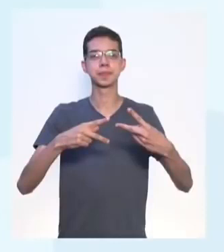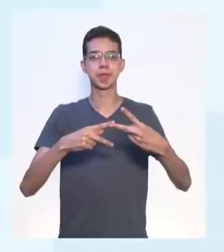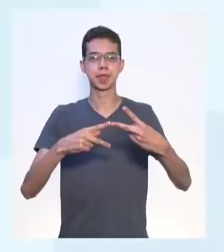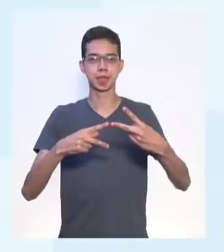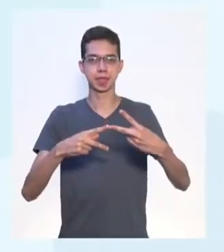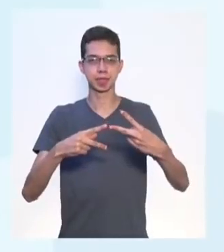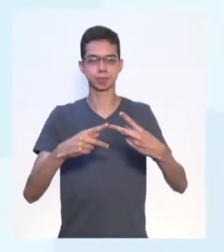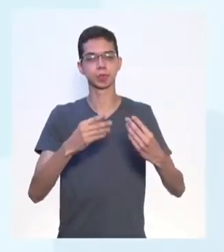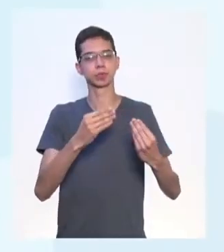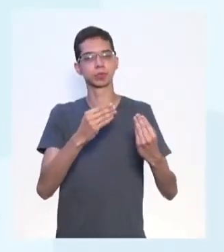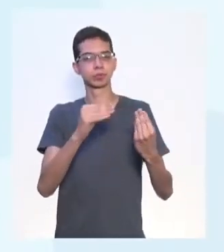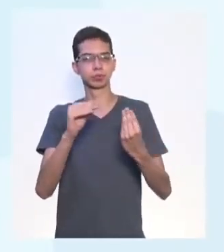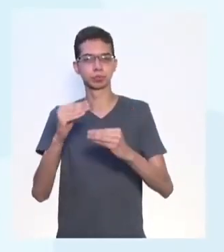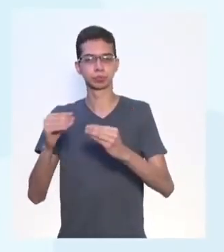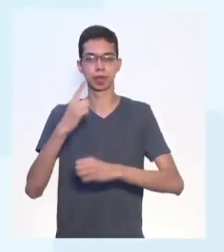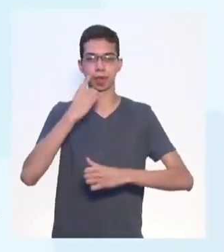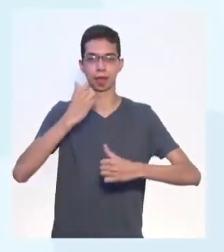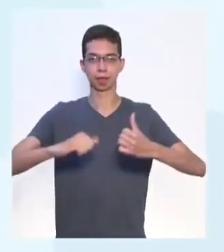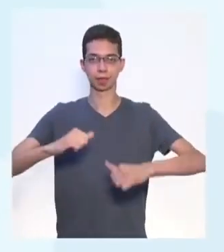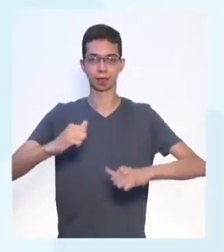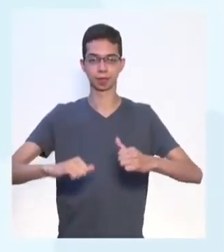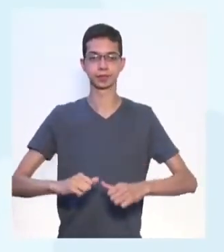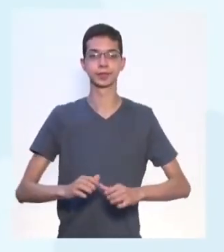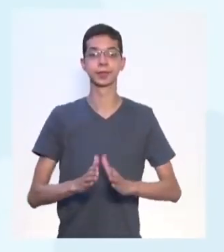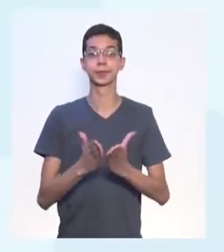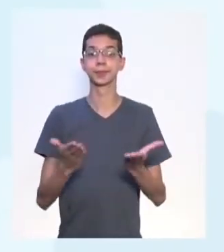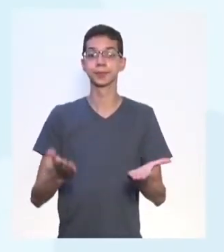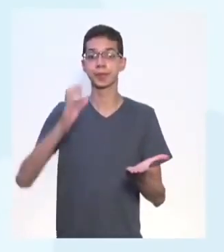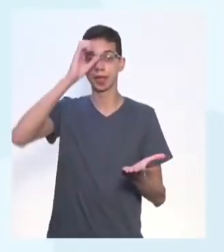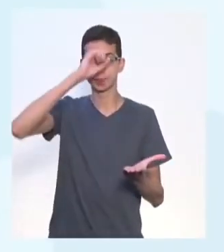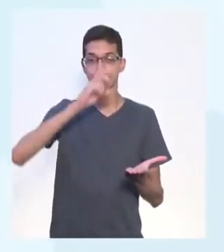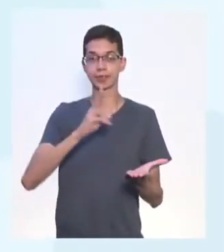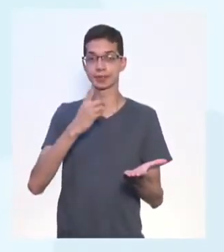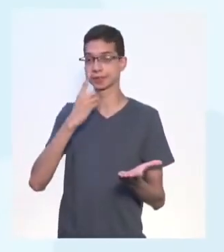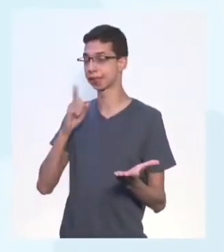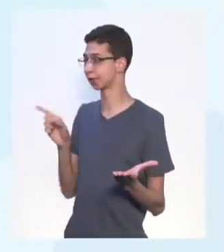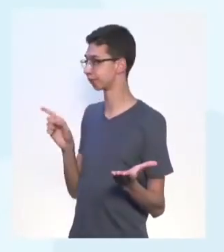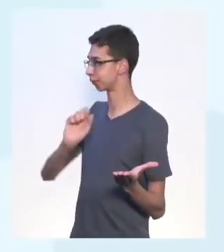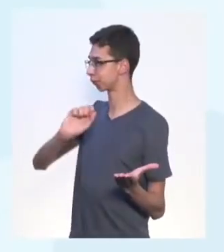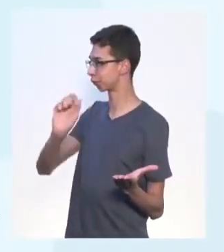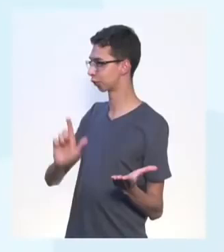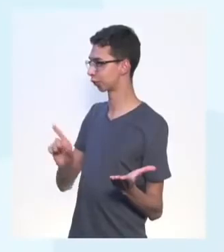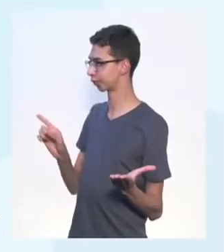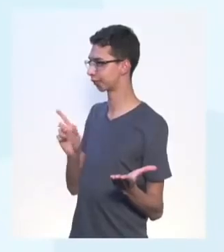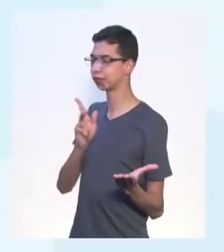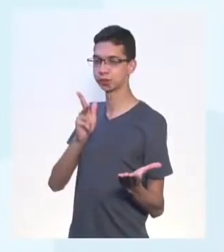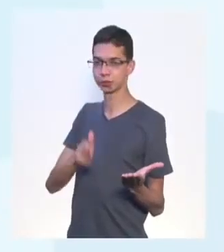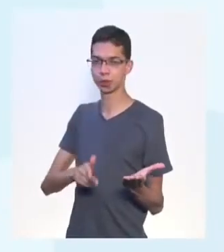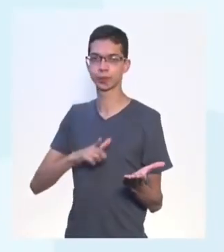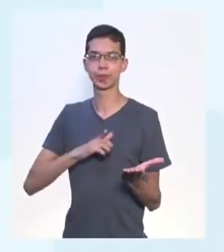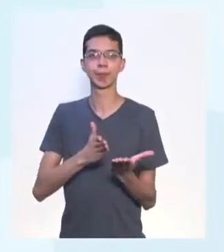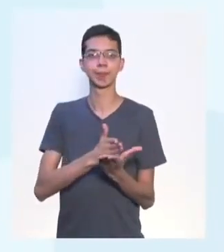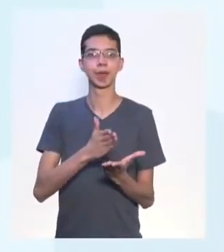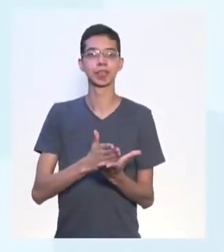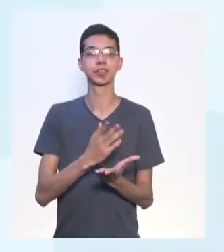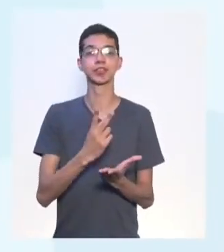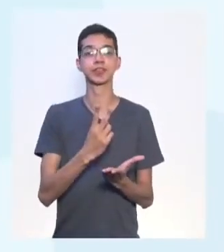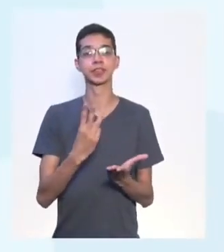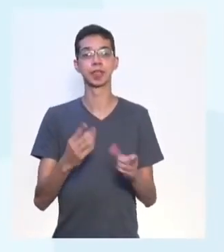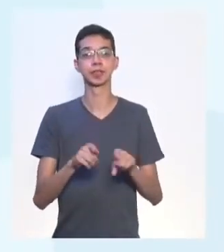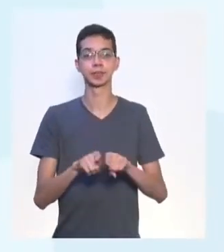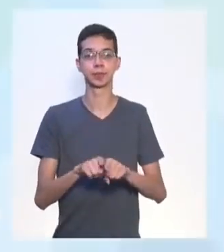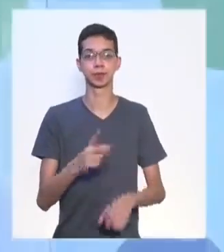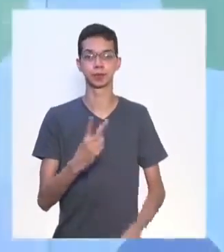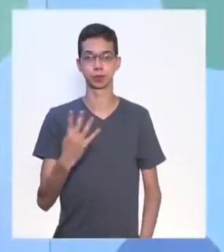Aprender Sempre, é da sequência de atividades 2, a aula número 3, páginas 23 e 24. Abram, acompanhem